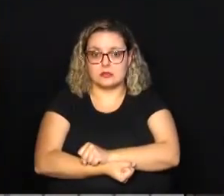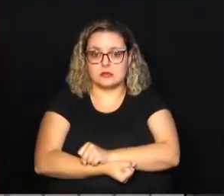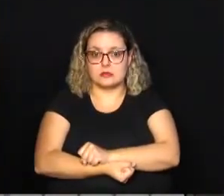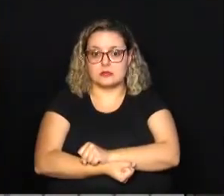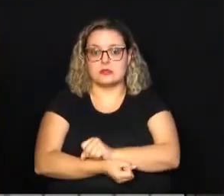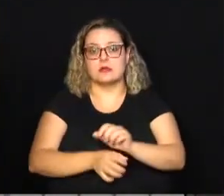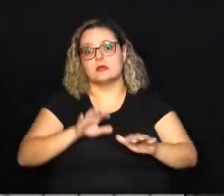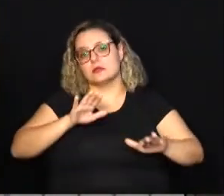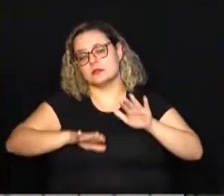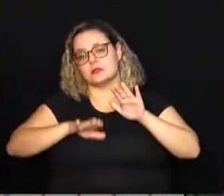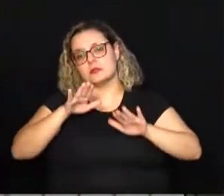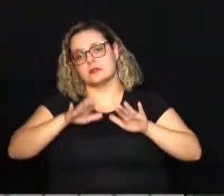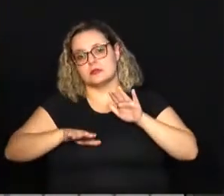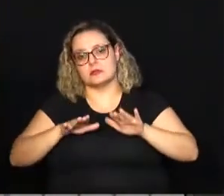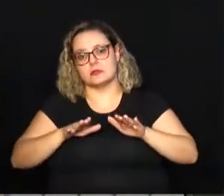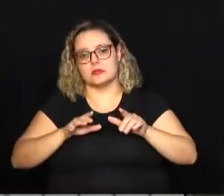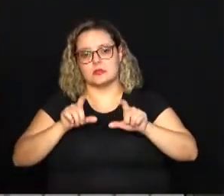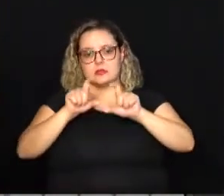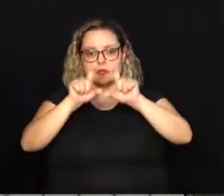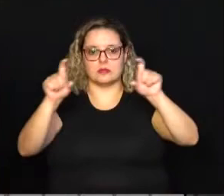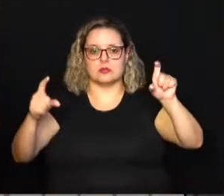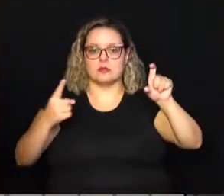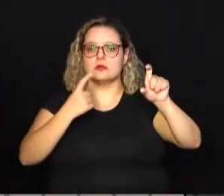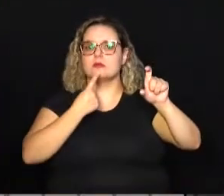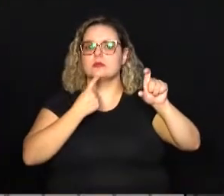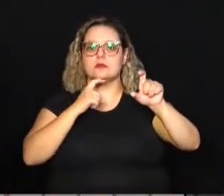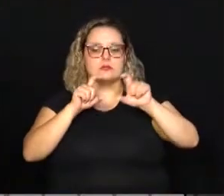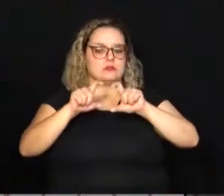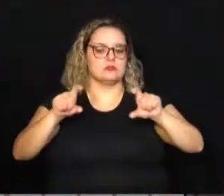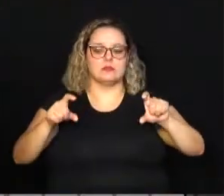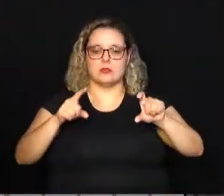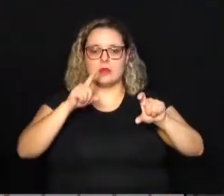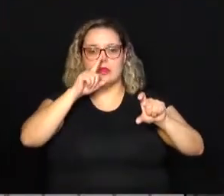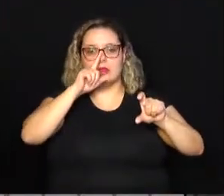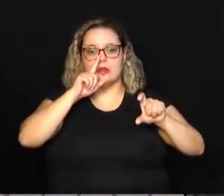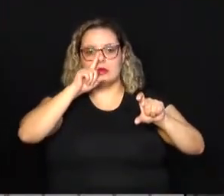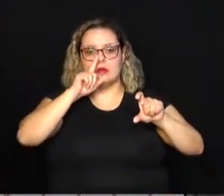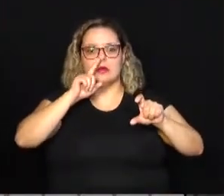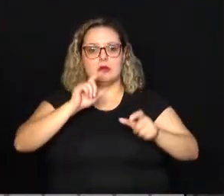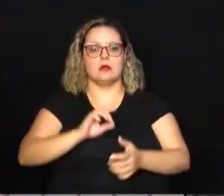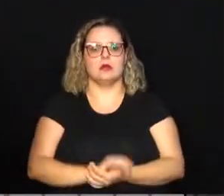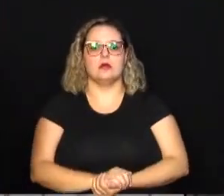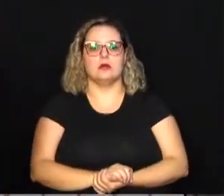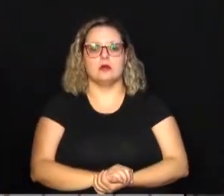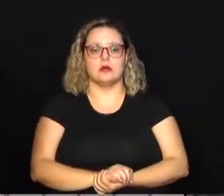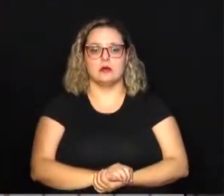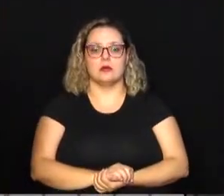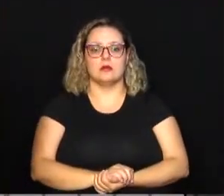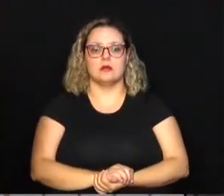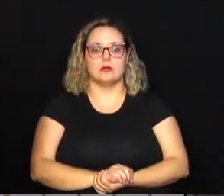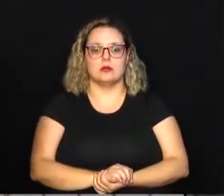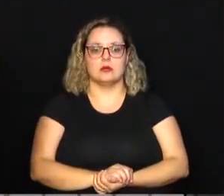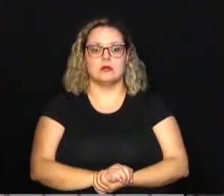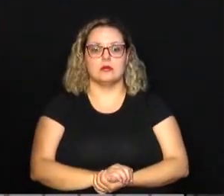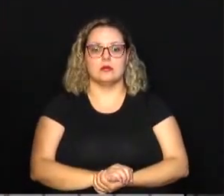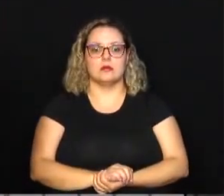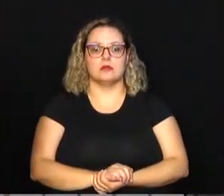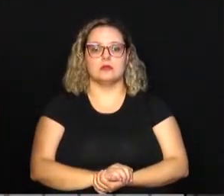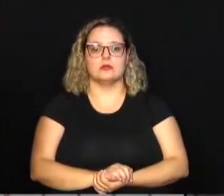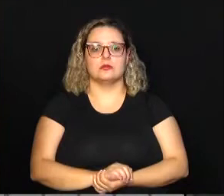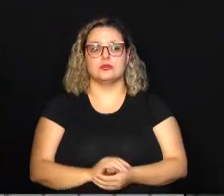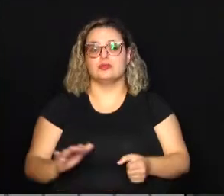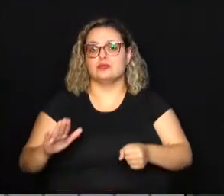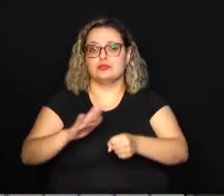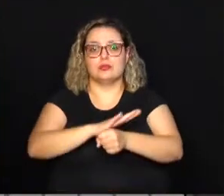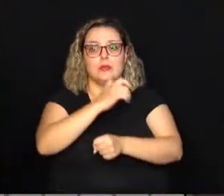talvez aí uma fase vermelha, uma fase amarela, né, uma situação de não aglomeração